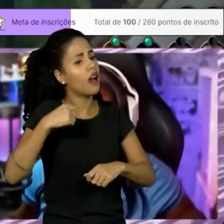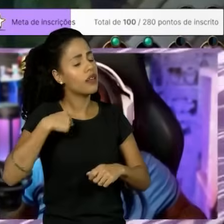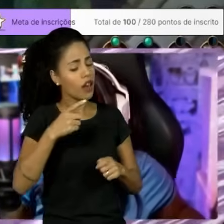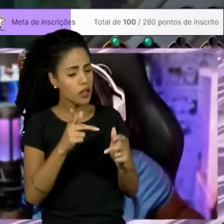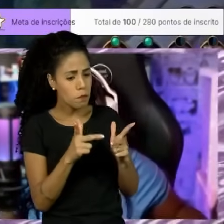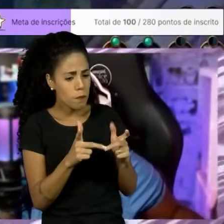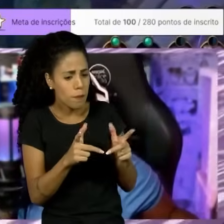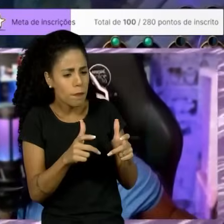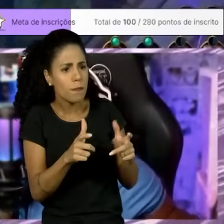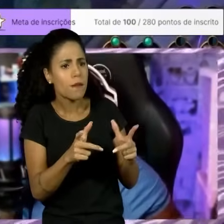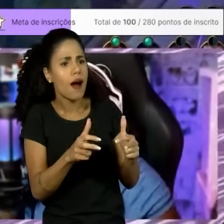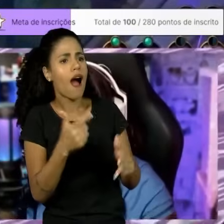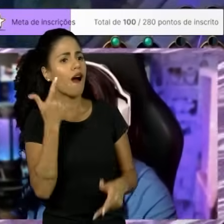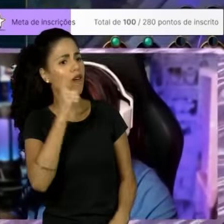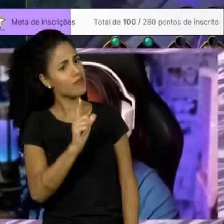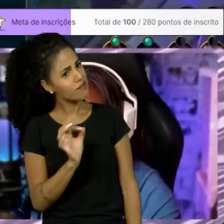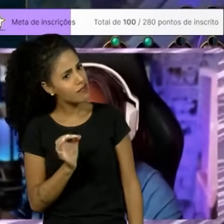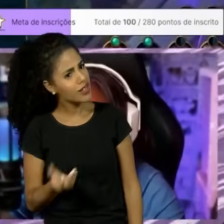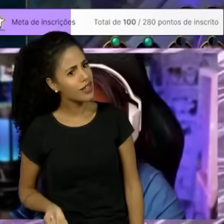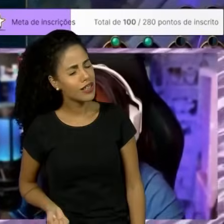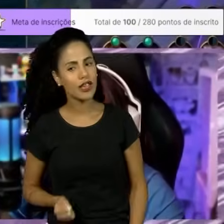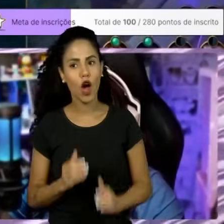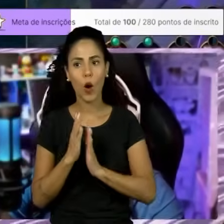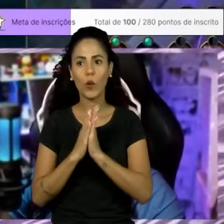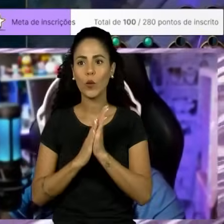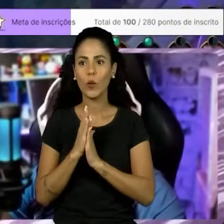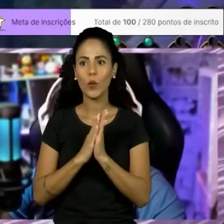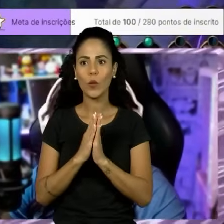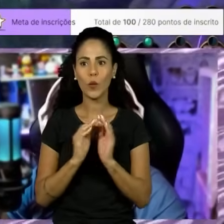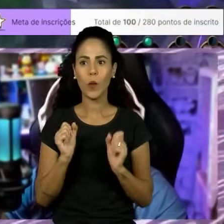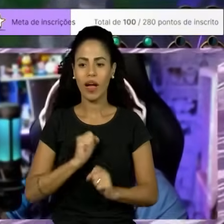eu consegui. Que babado, menina!